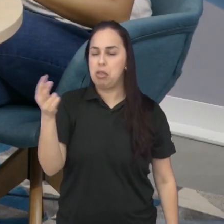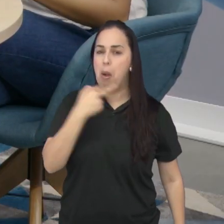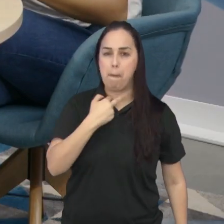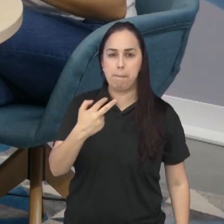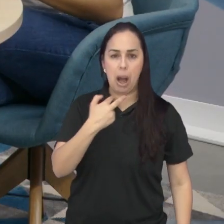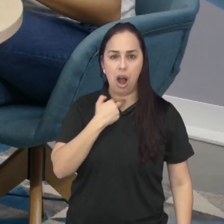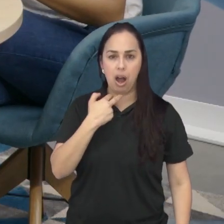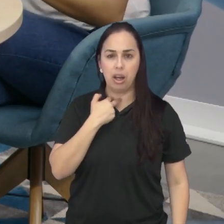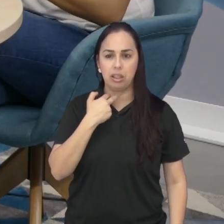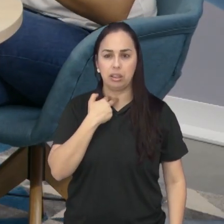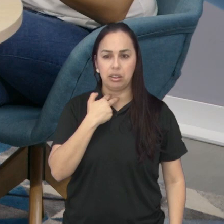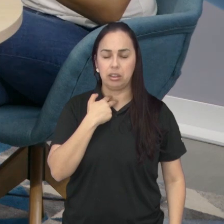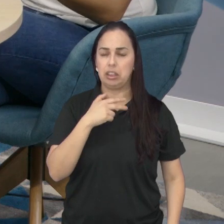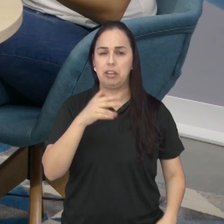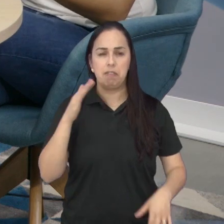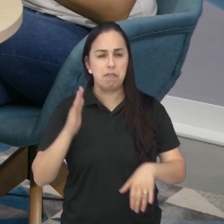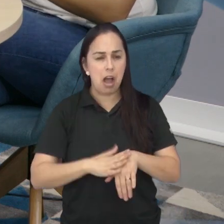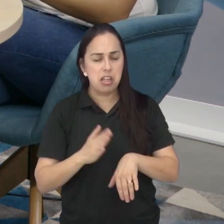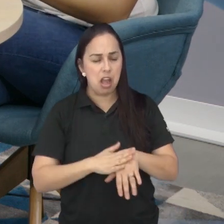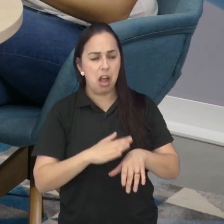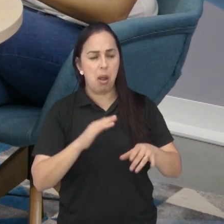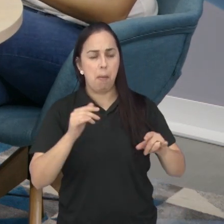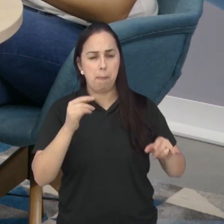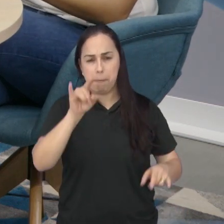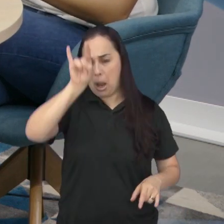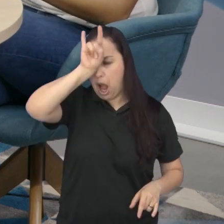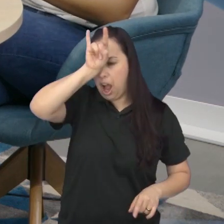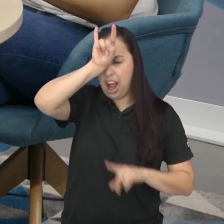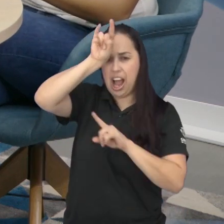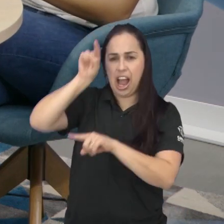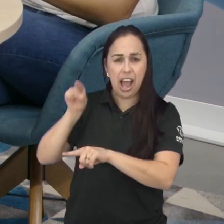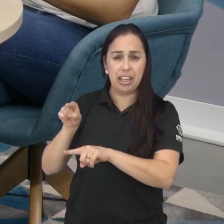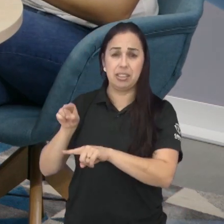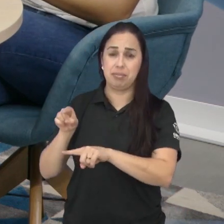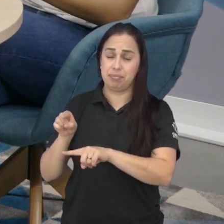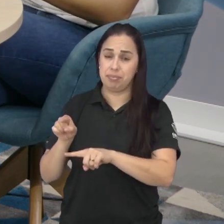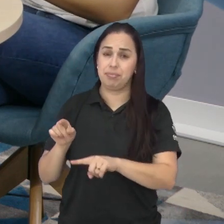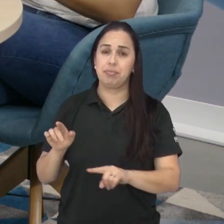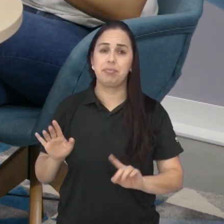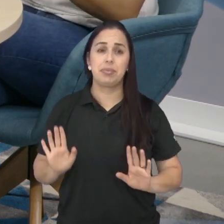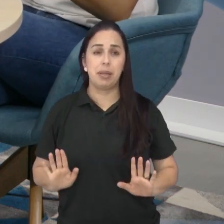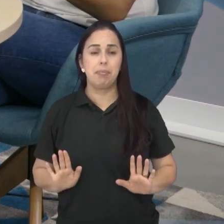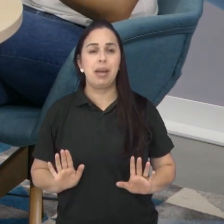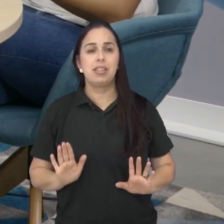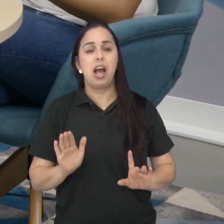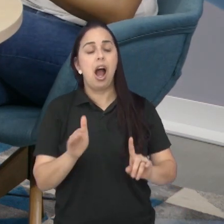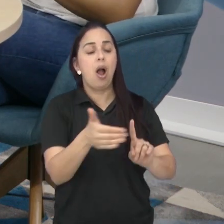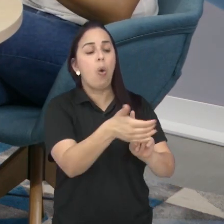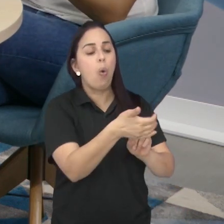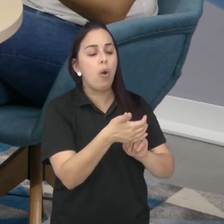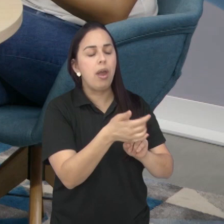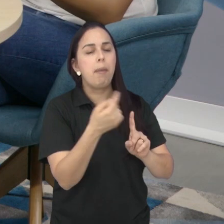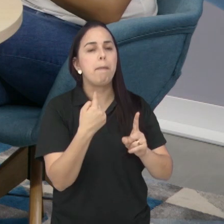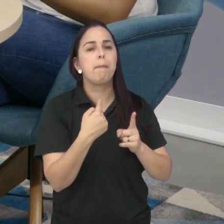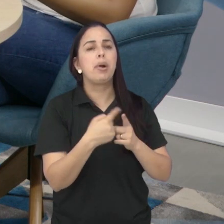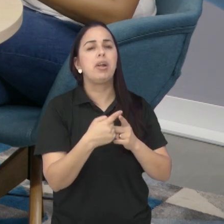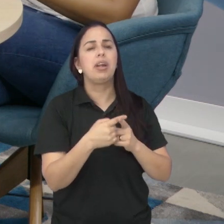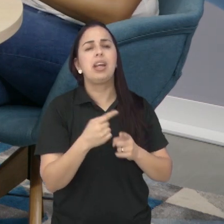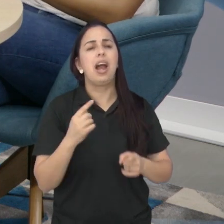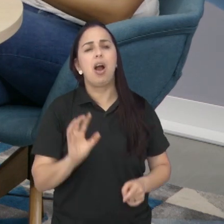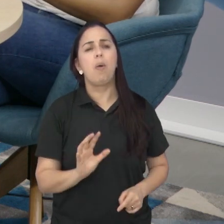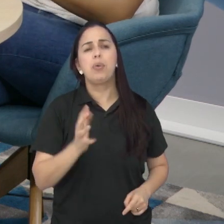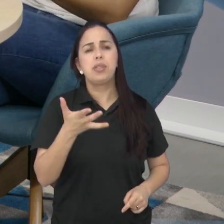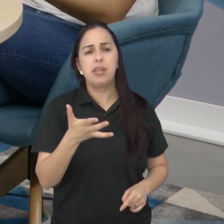deveria ter agido daquela forma, enfim, né? Mas acolher, entender como que